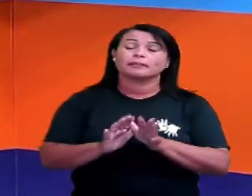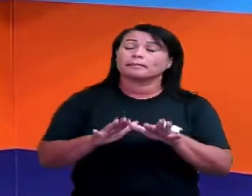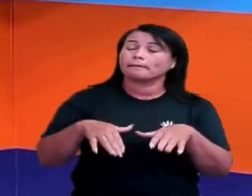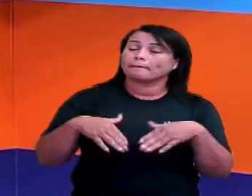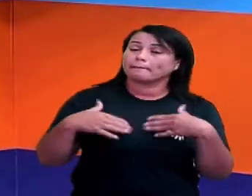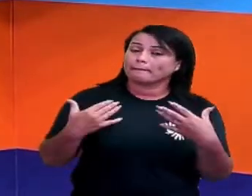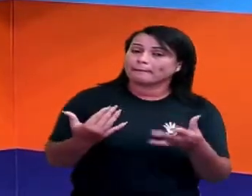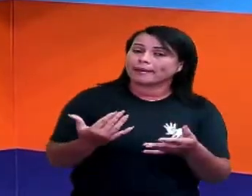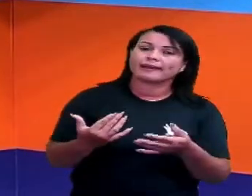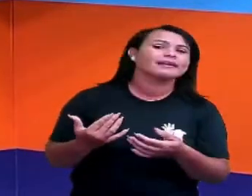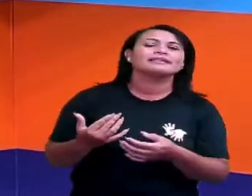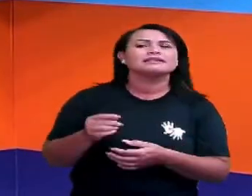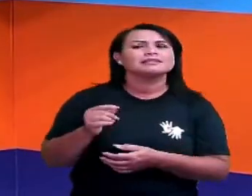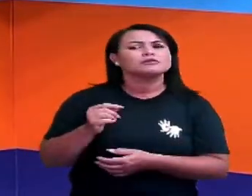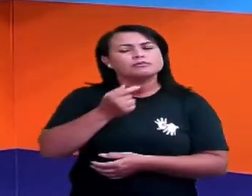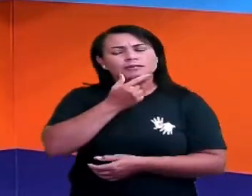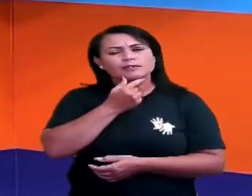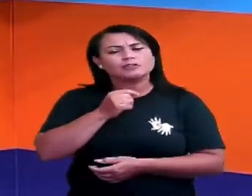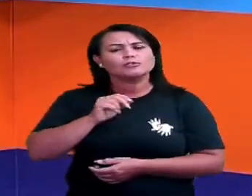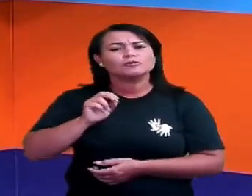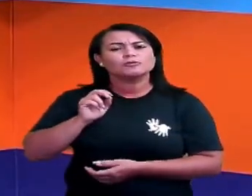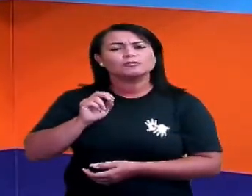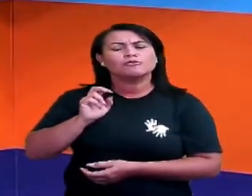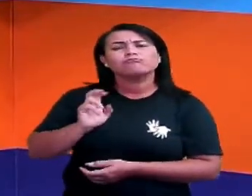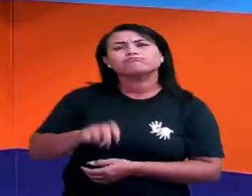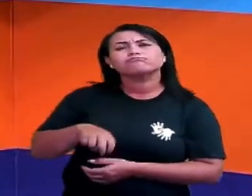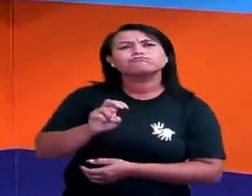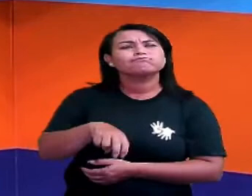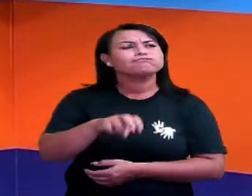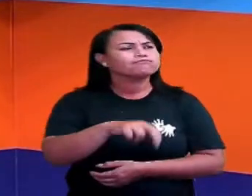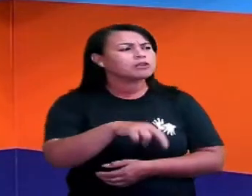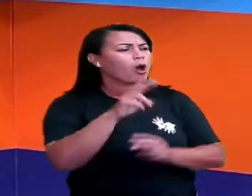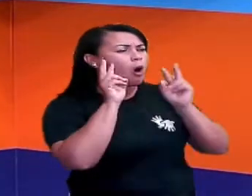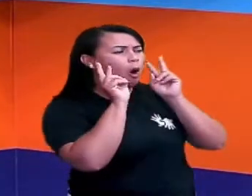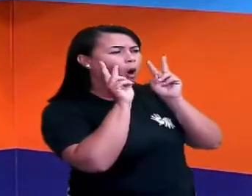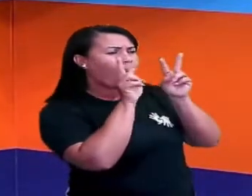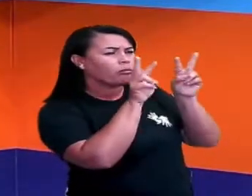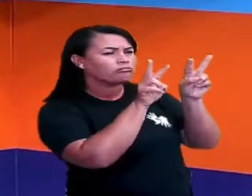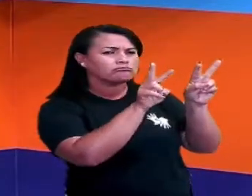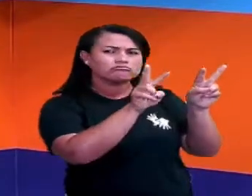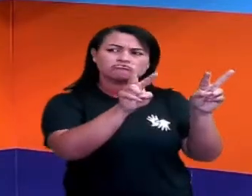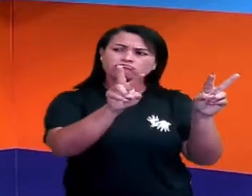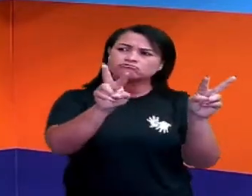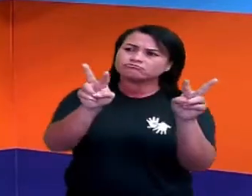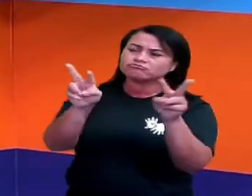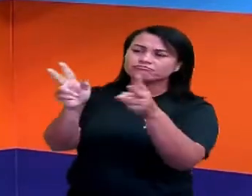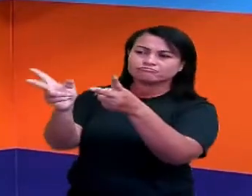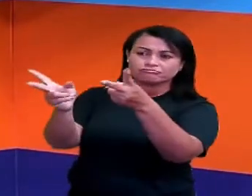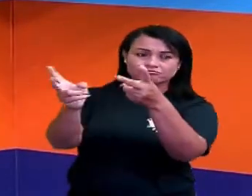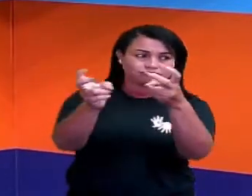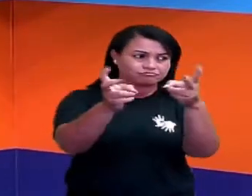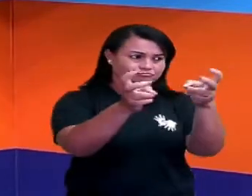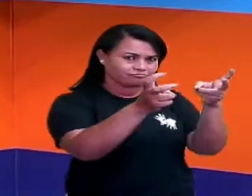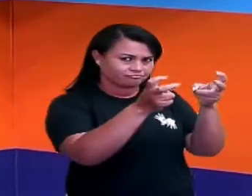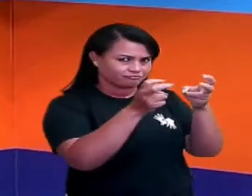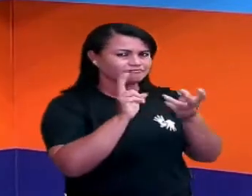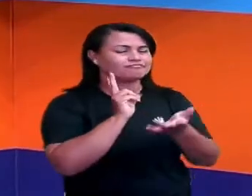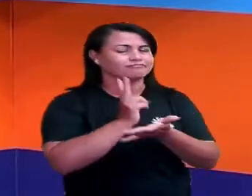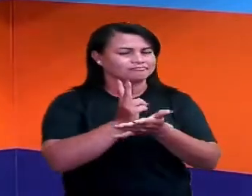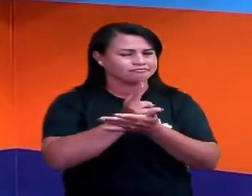nem por isso Joãozinho deixava de observar as coisas que estavam ao